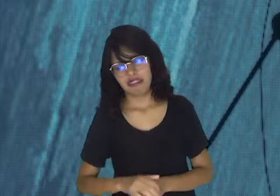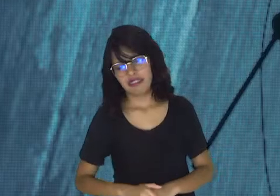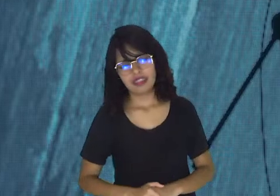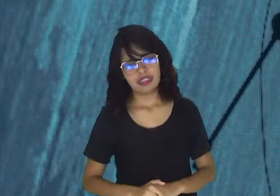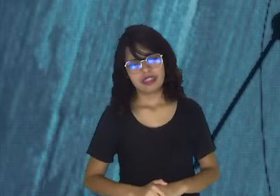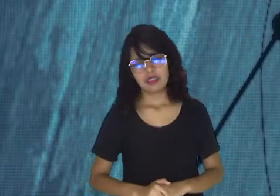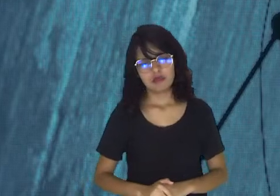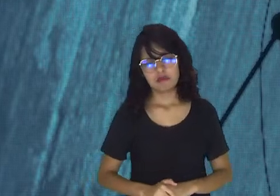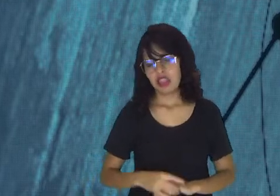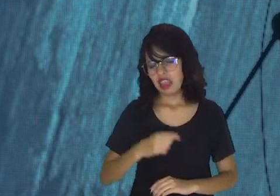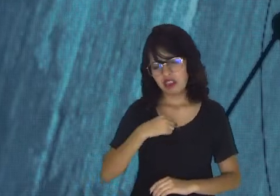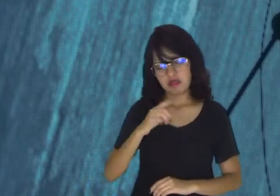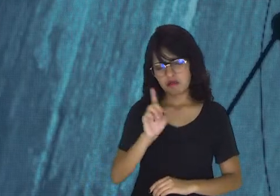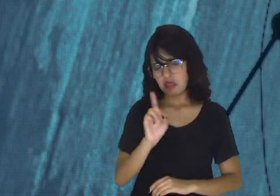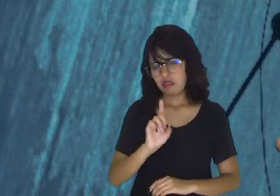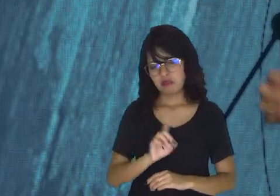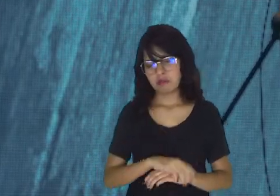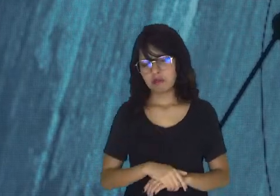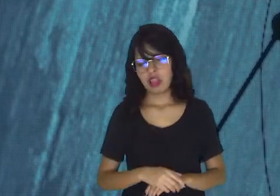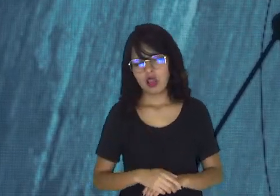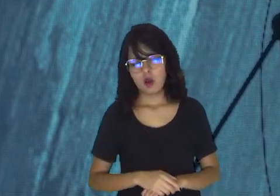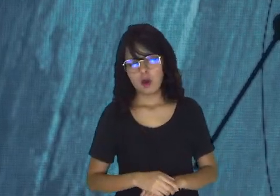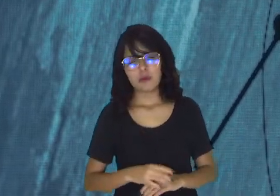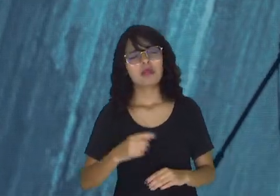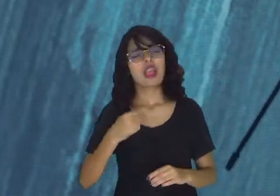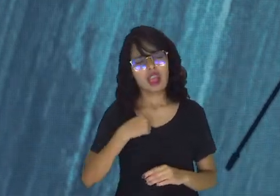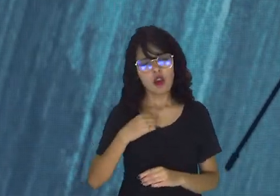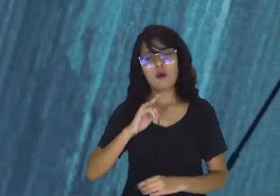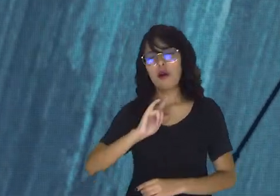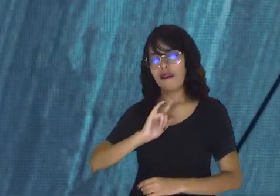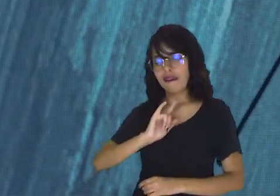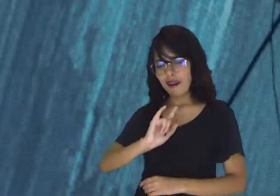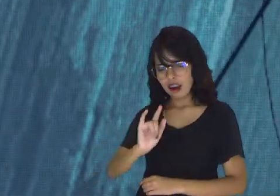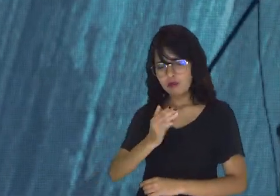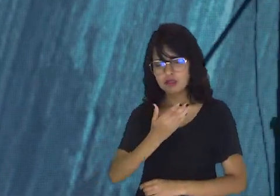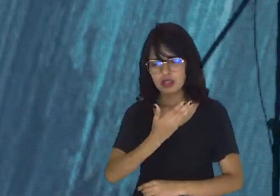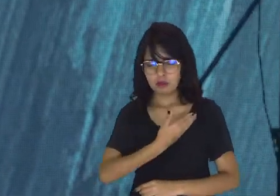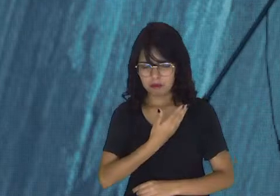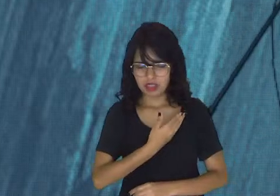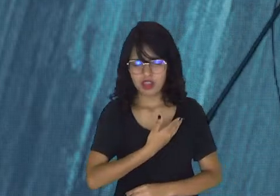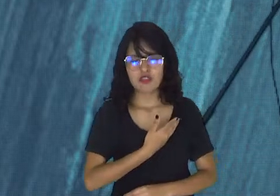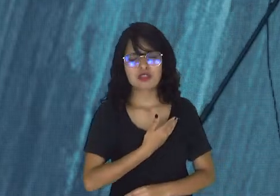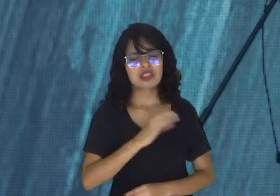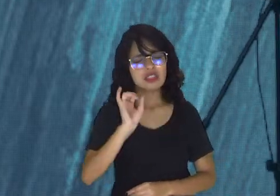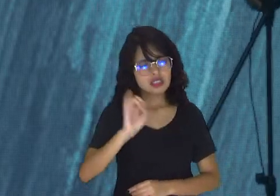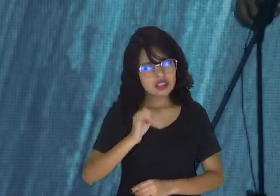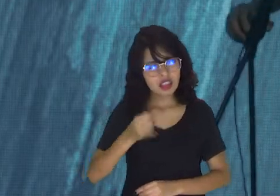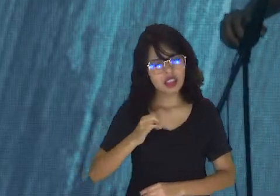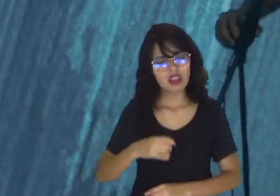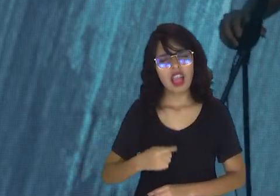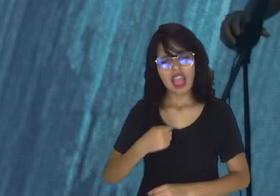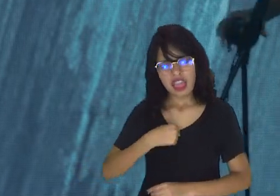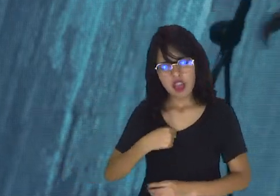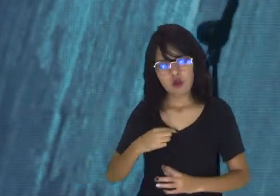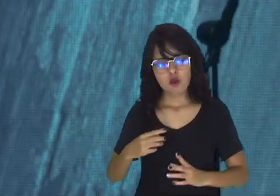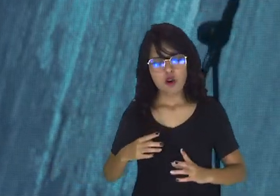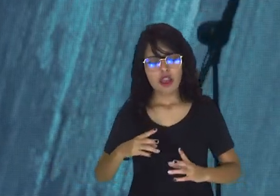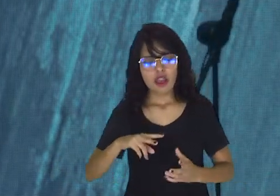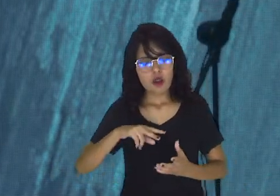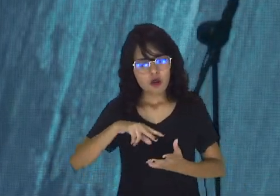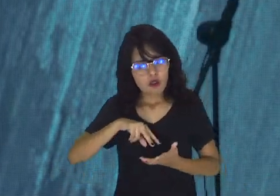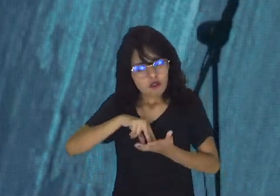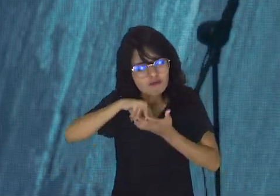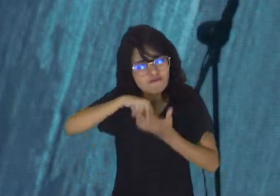mais que ame esses irmãos, por mais que sou fortalecido na fé através desses irmãos, obrigado, Jesus,